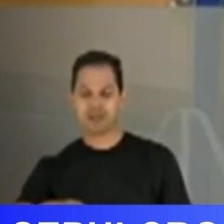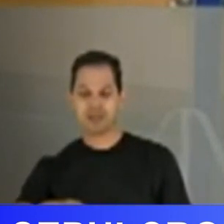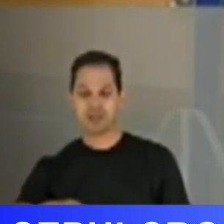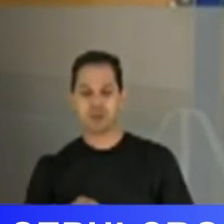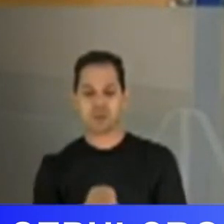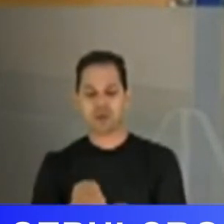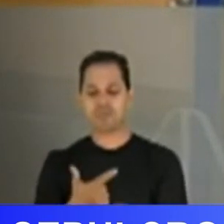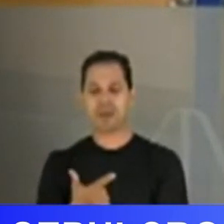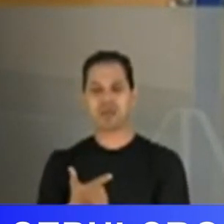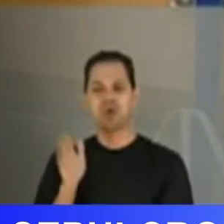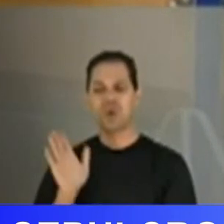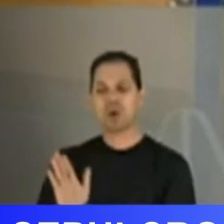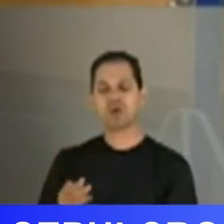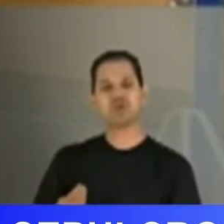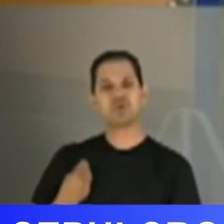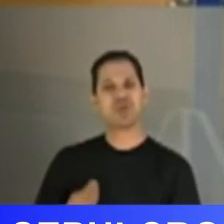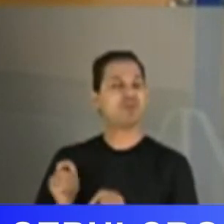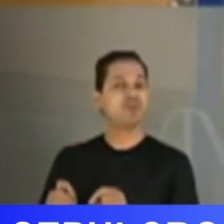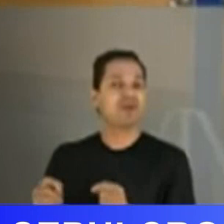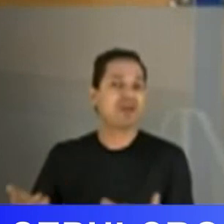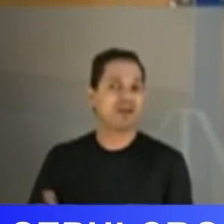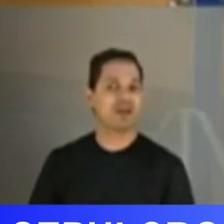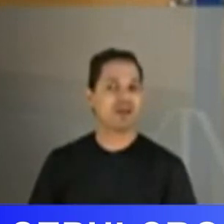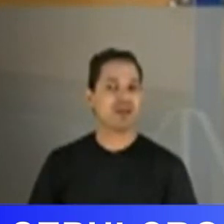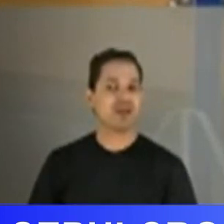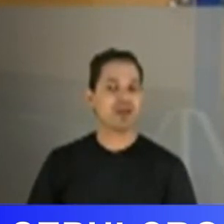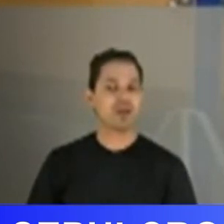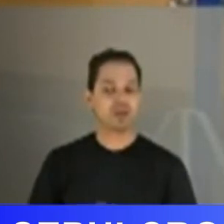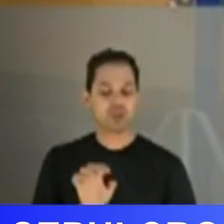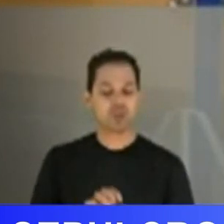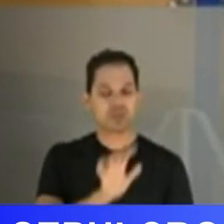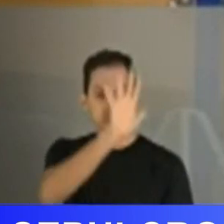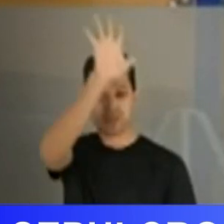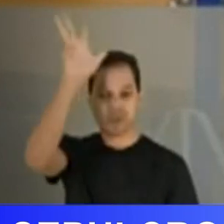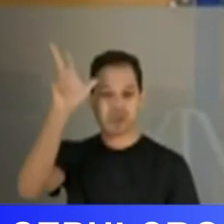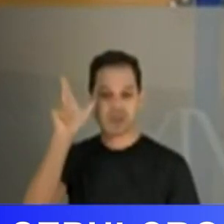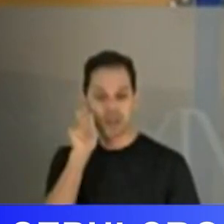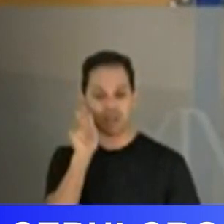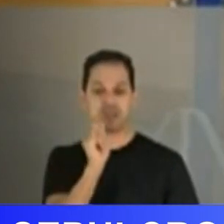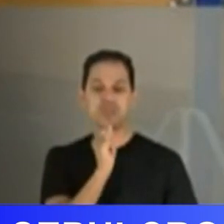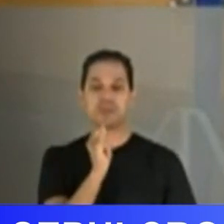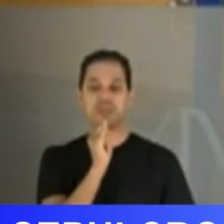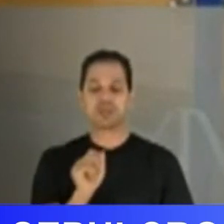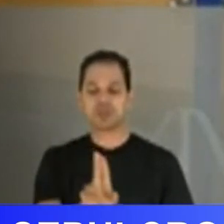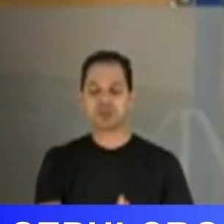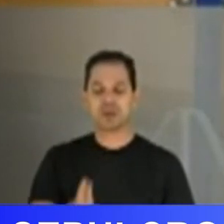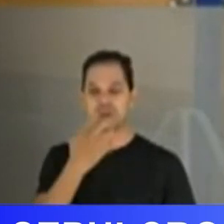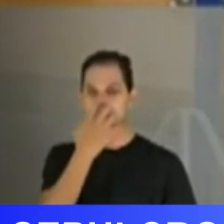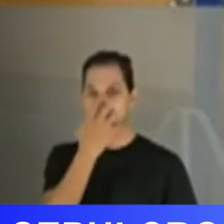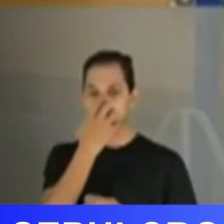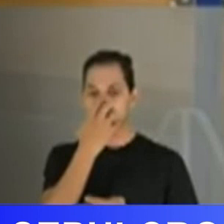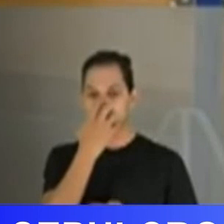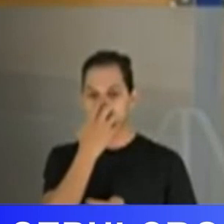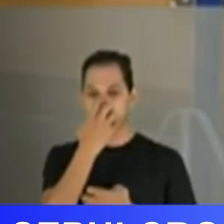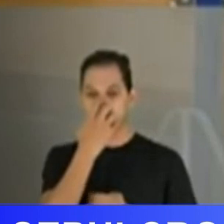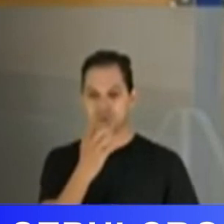isso resultou para a vida dessas pessoas? Nós tivemos no estado do Amazonas o uso, por exemplo, de nebulização com cloroquina,